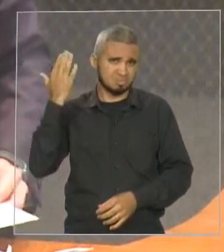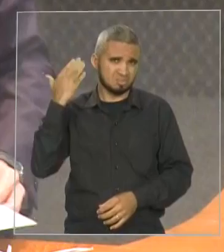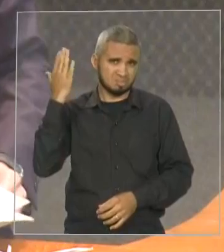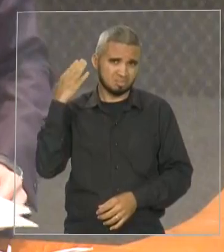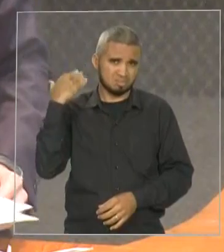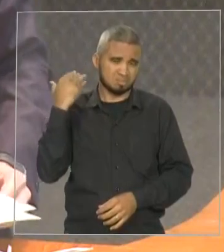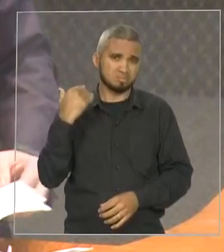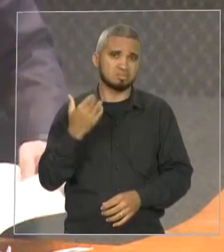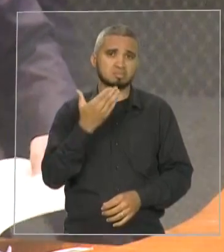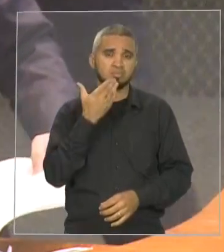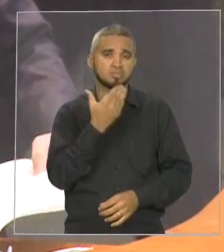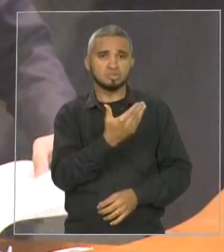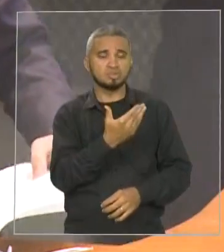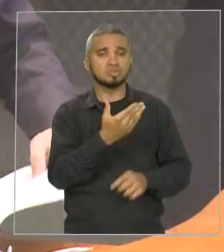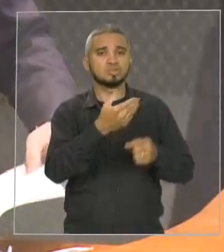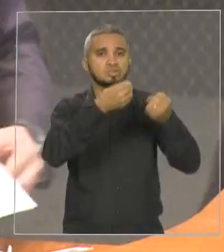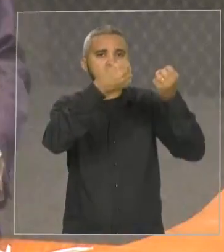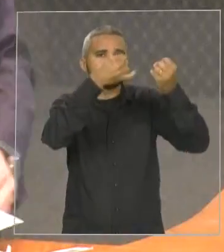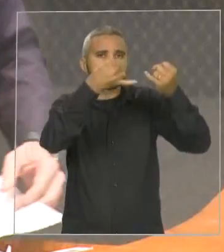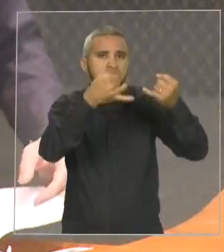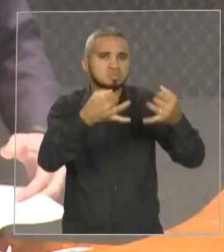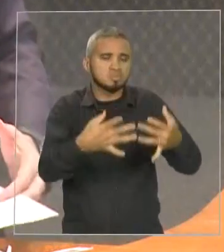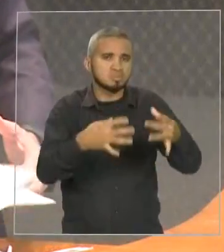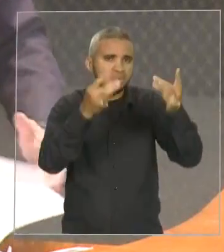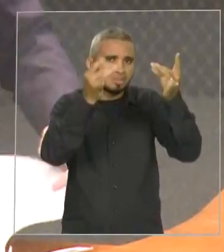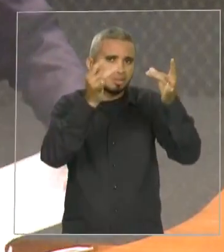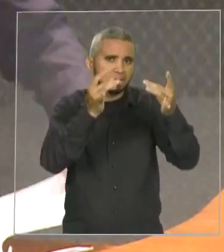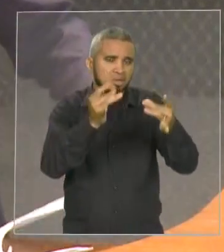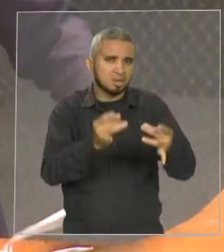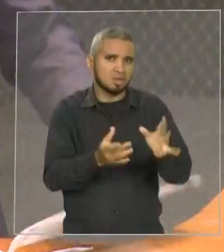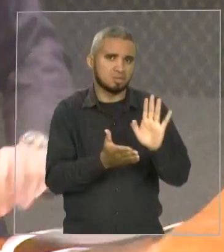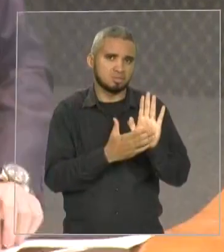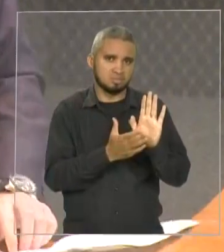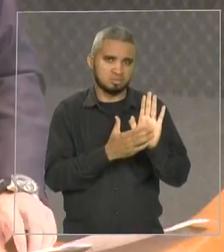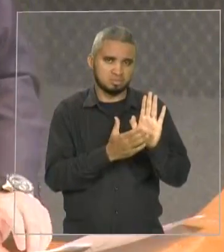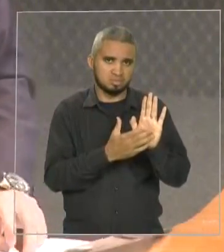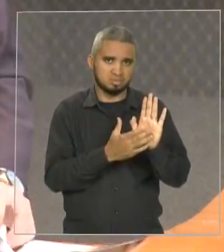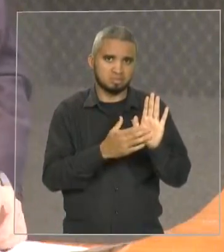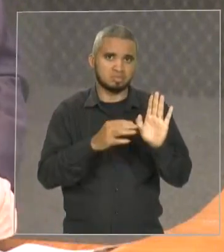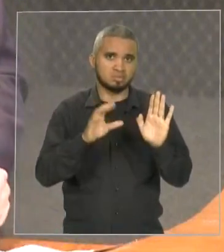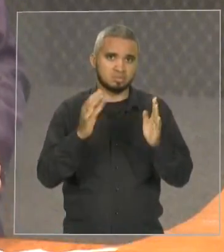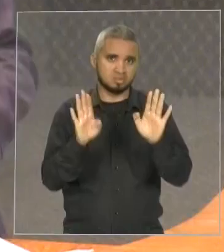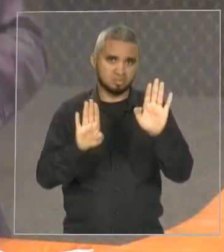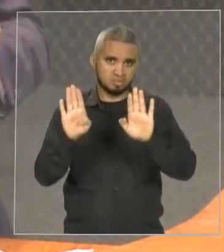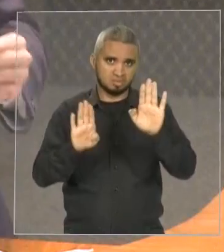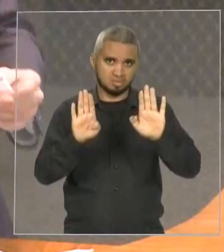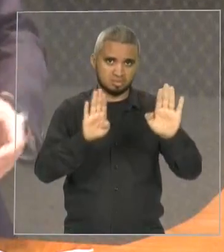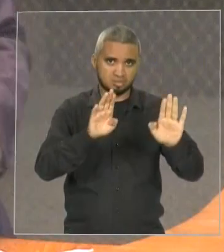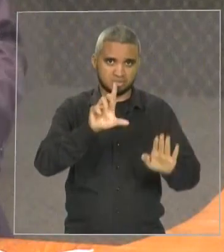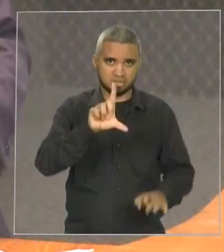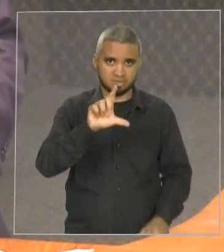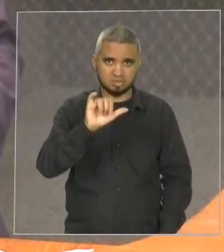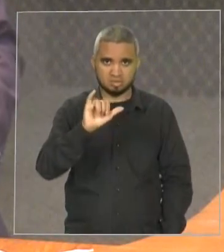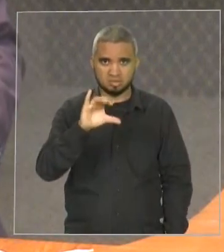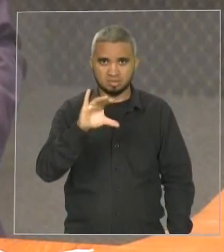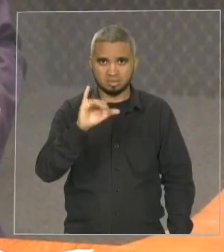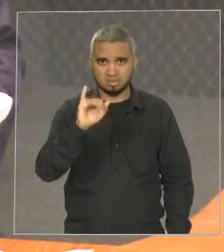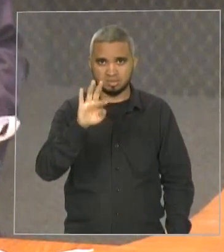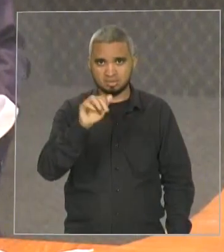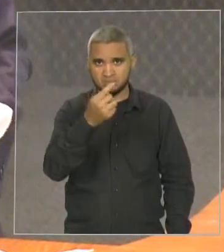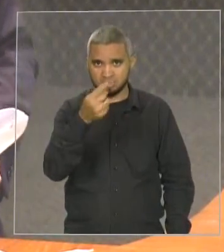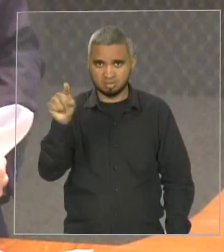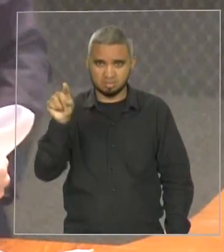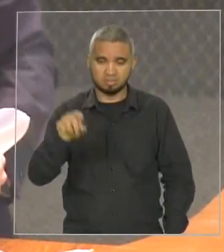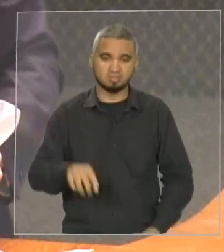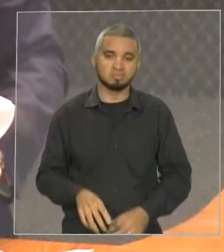licitação, alguns dias antes da licitação. E o que ocorre? Os fatos. Ele